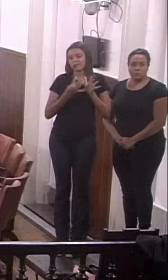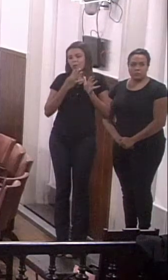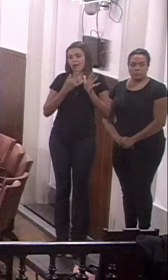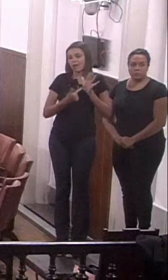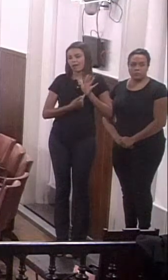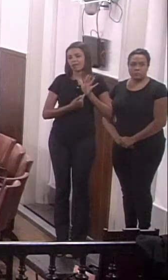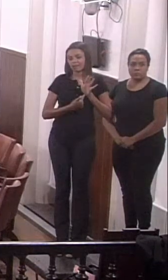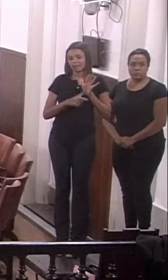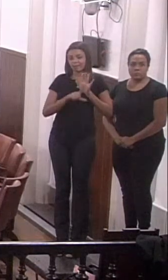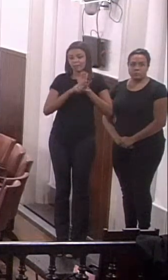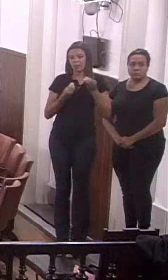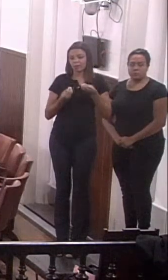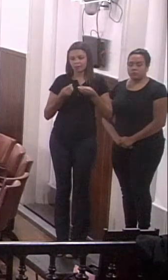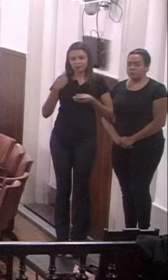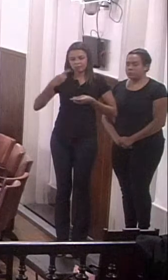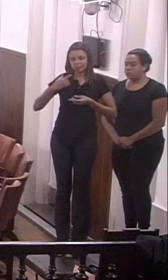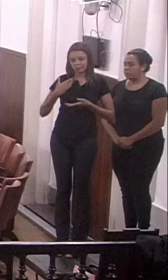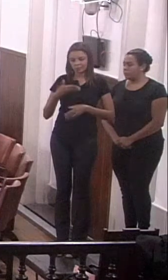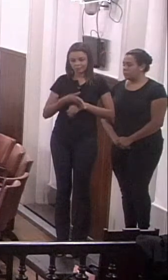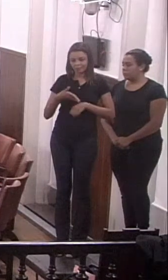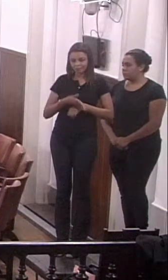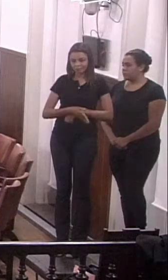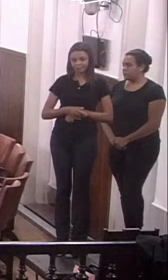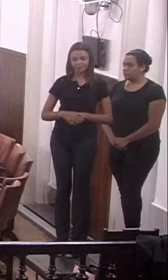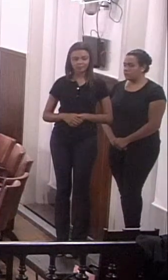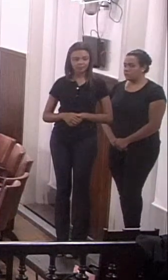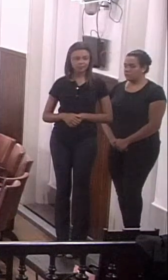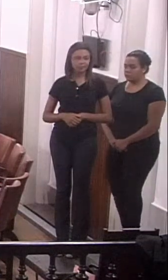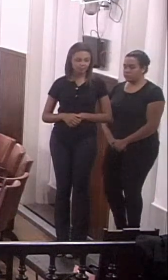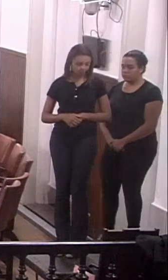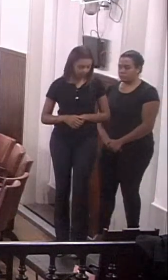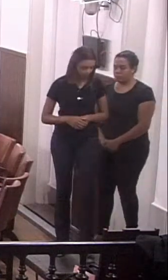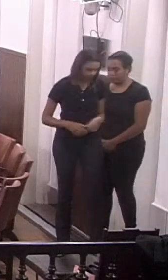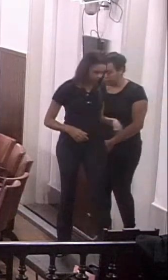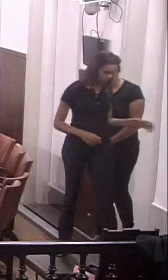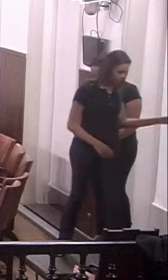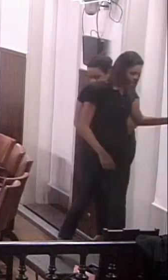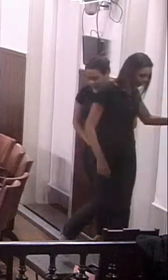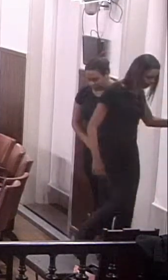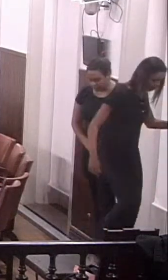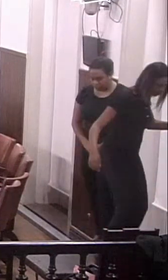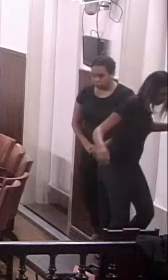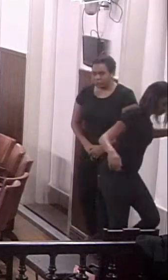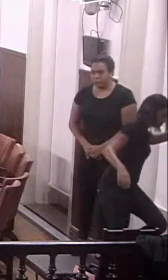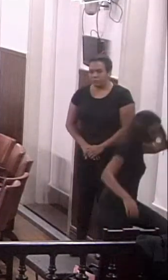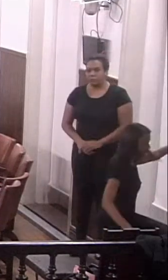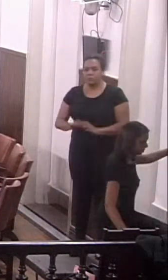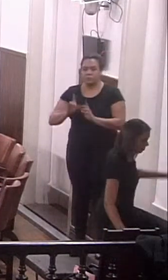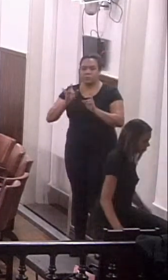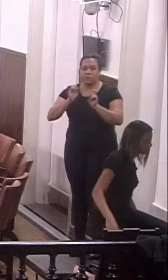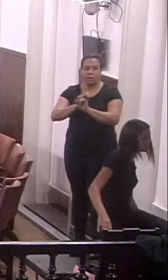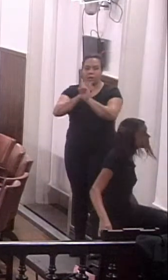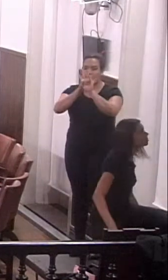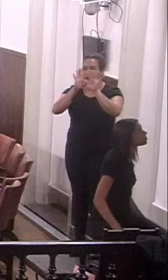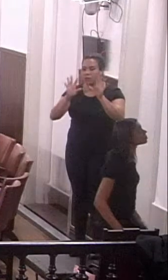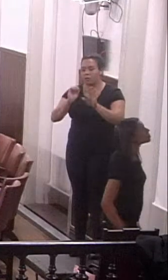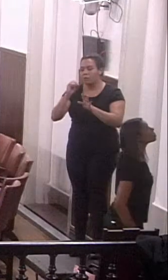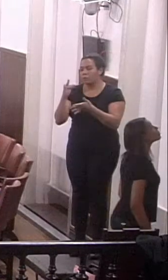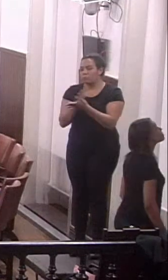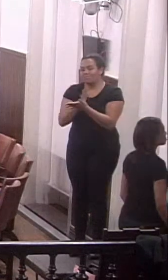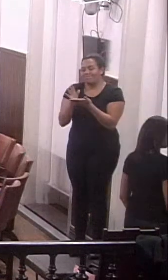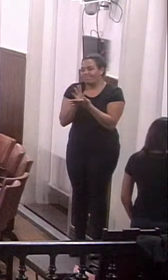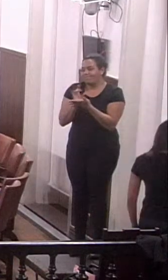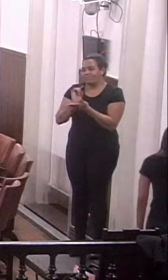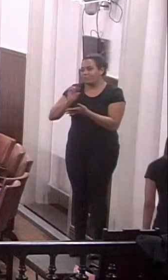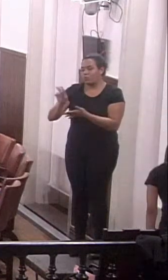recorrer a essa questão. Próximo. E é óbvio, ou talvez nem tanto,